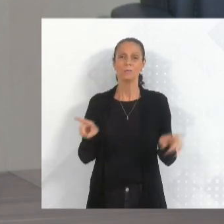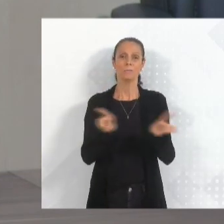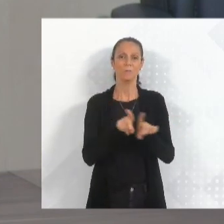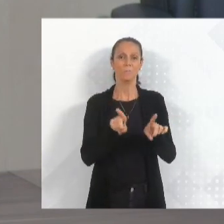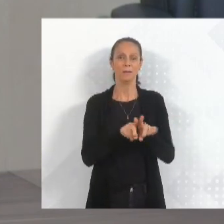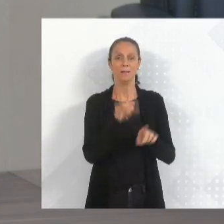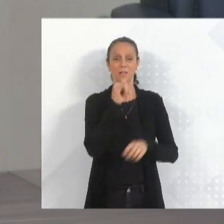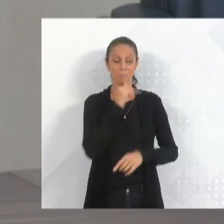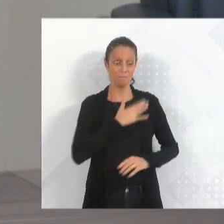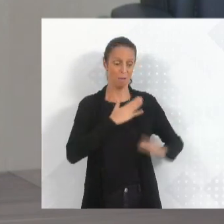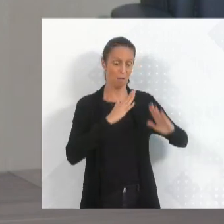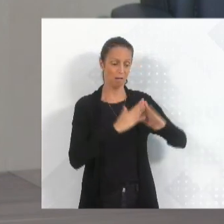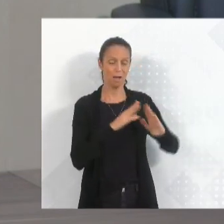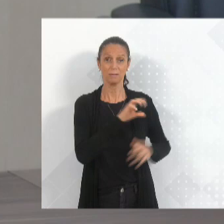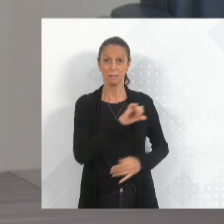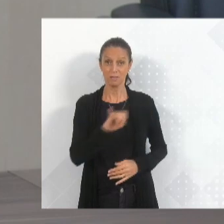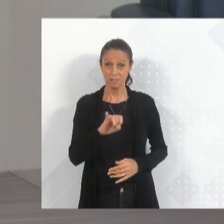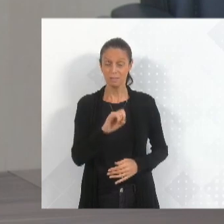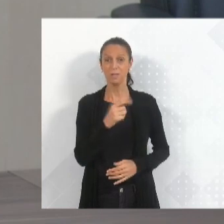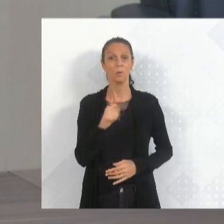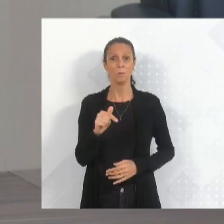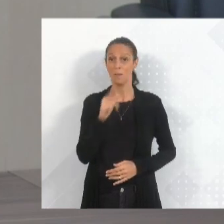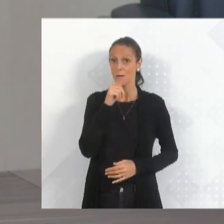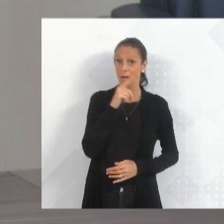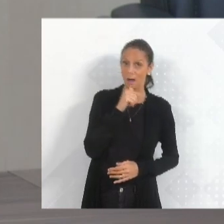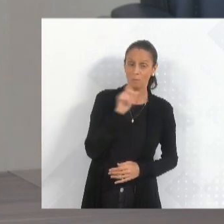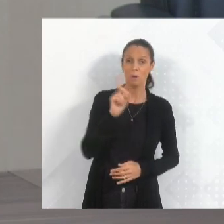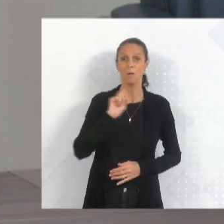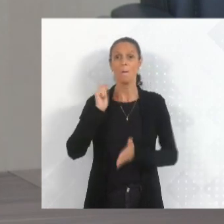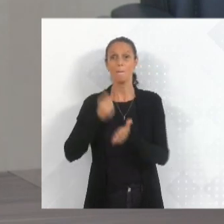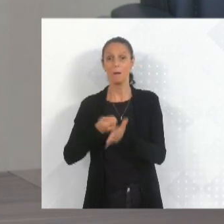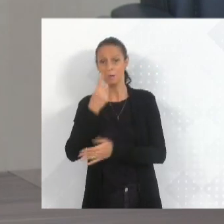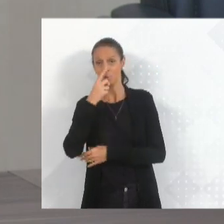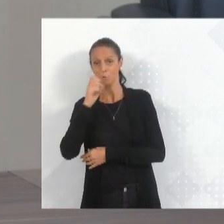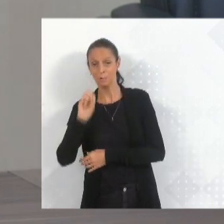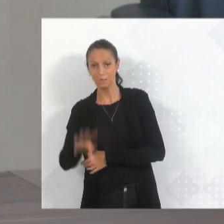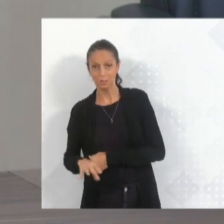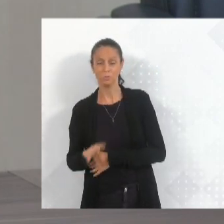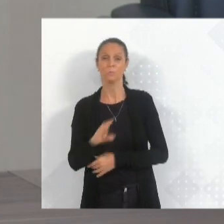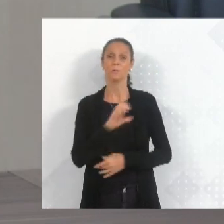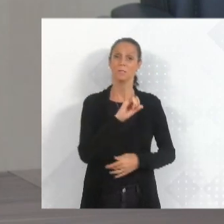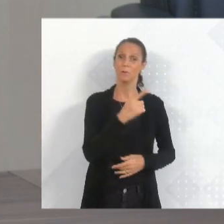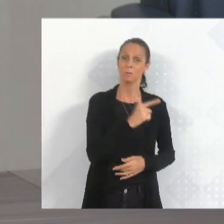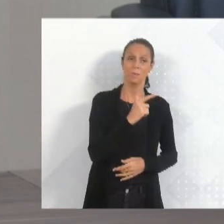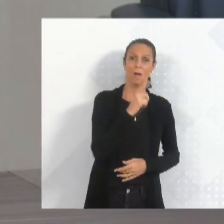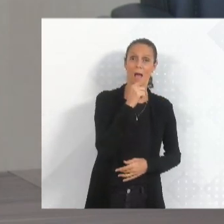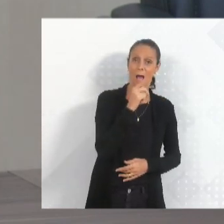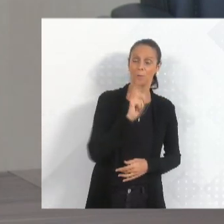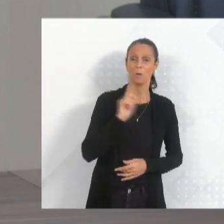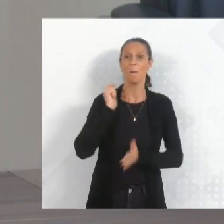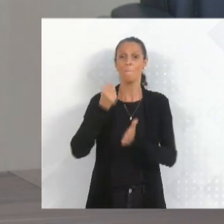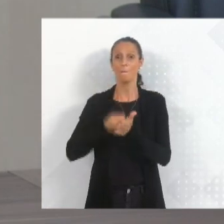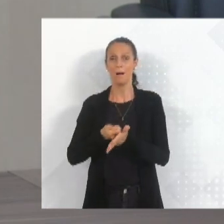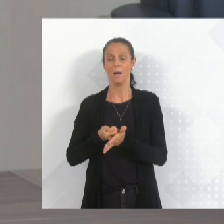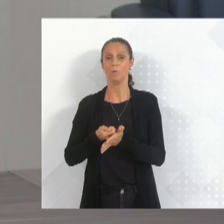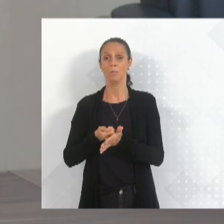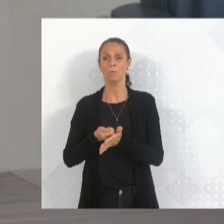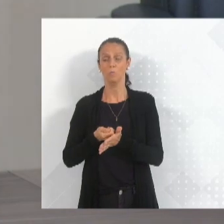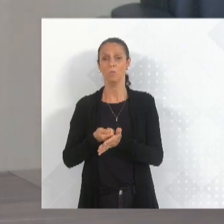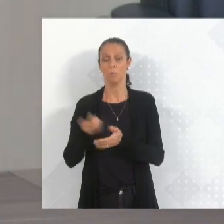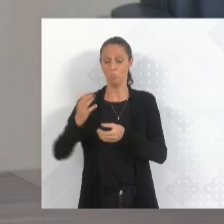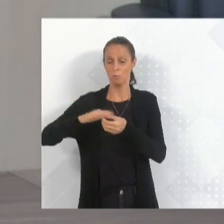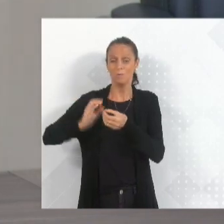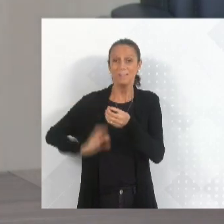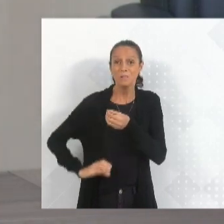água, eu não pago o lixo. Se eu não tenho água, eu não pago o esgoto. Então, assim, eu não tenho